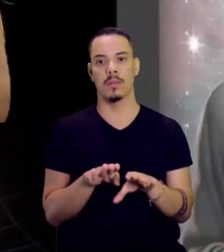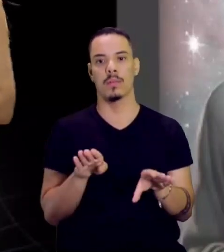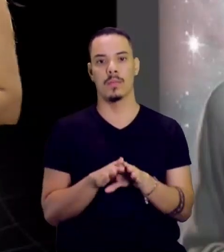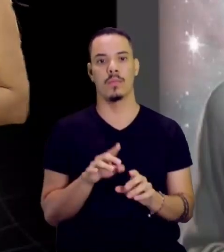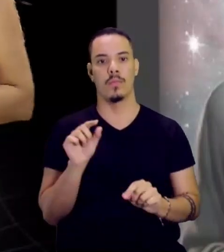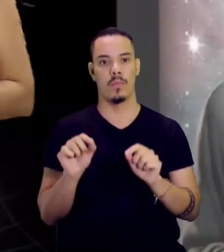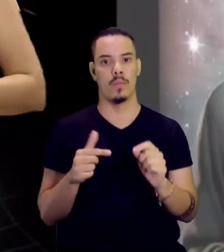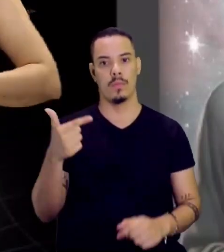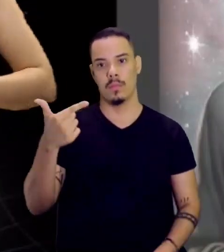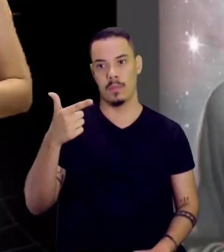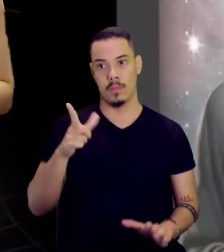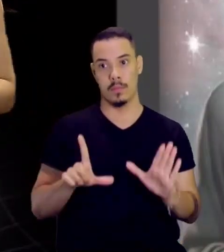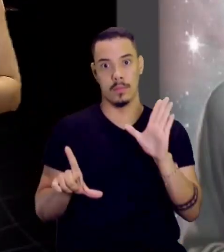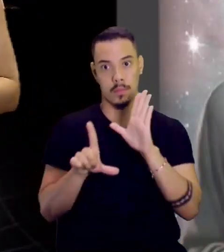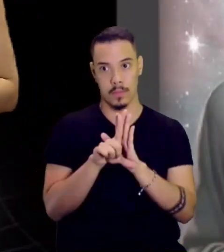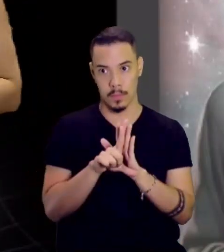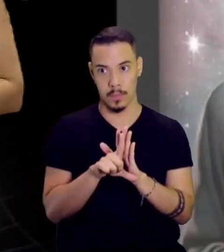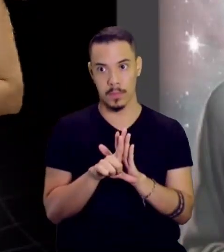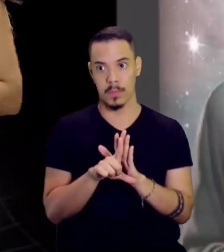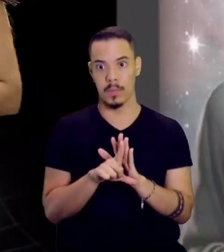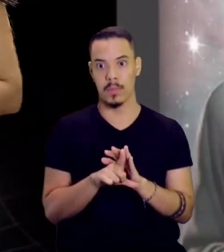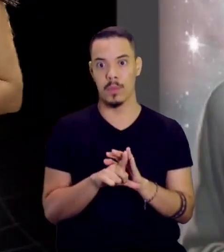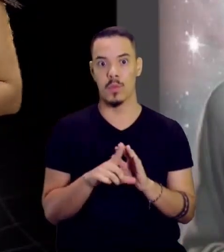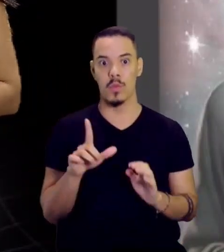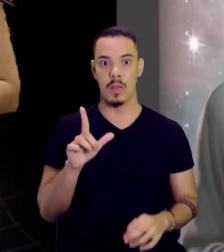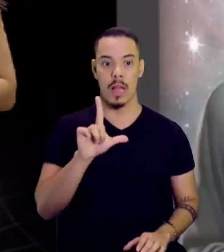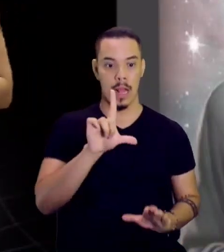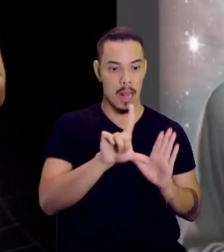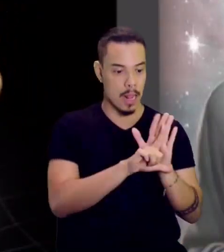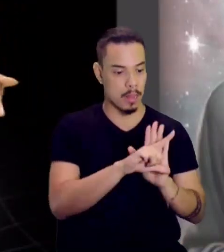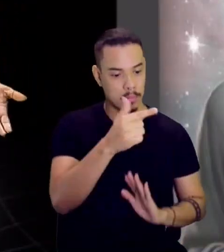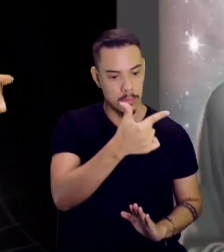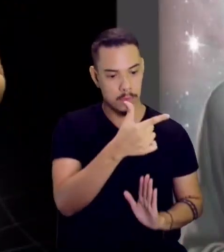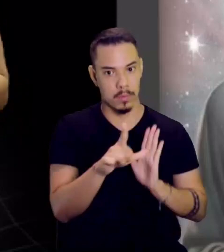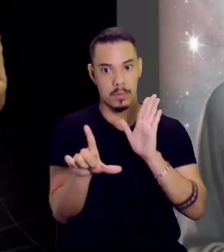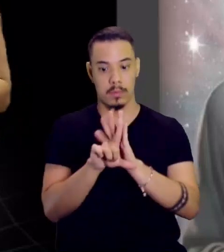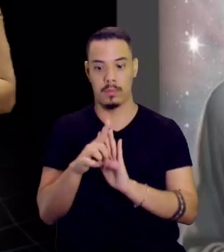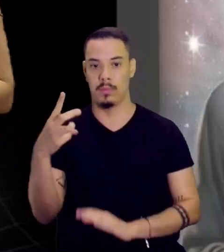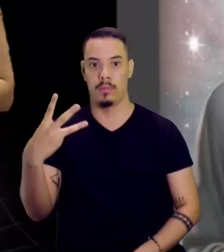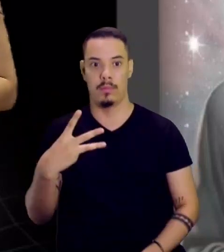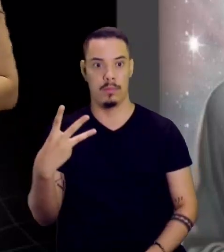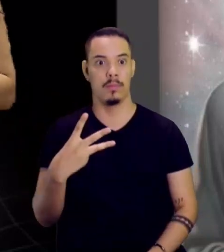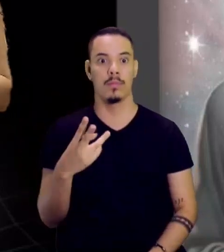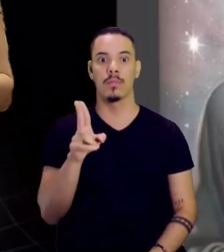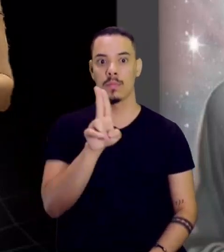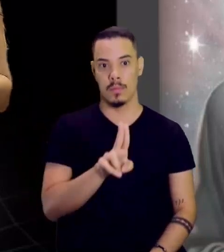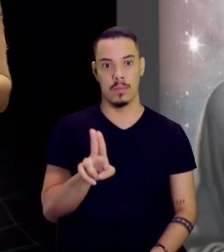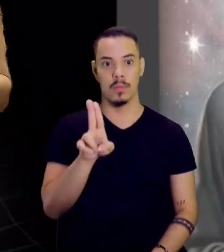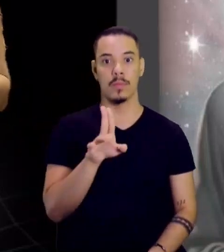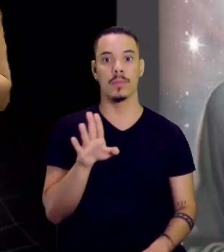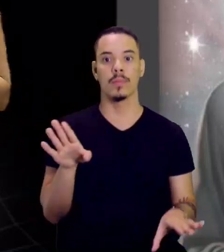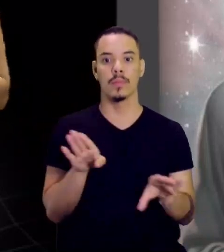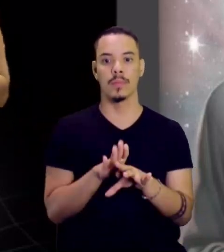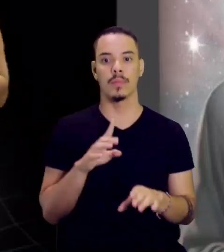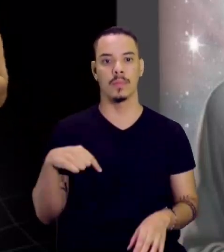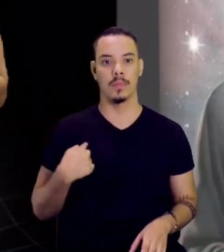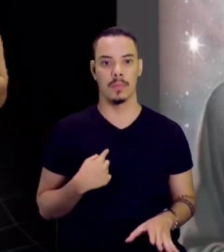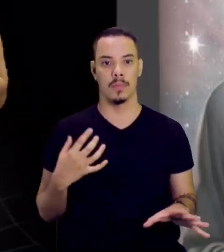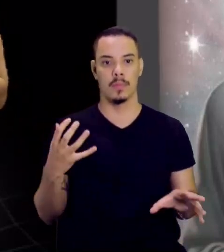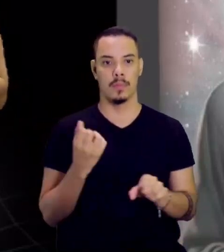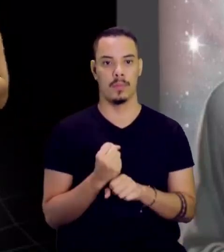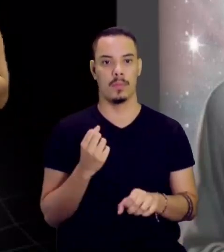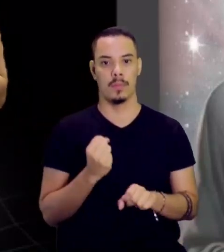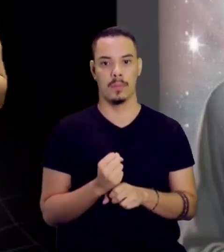da segunda lei. Exatamente. Usamos duas leis aí, a terceira e a segunda, né? Exato. Aí nós vimos ali que para calcular